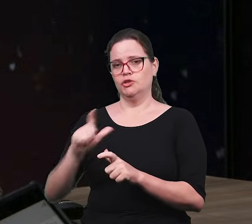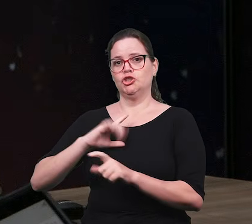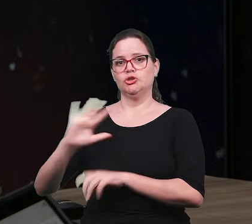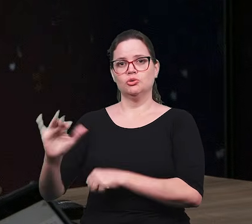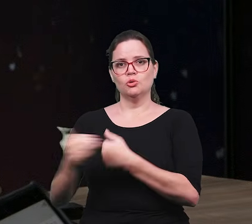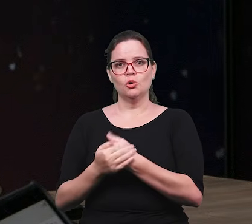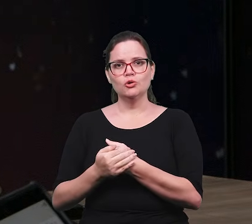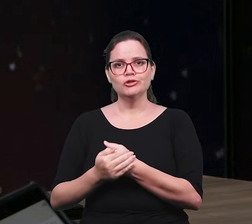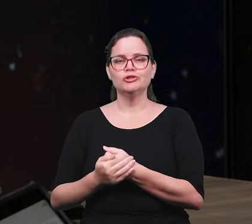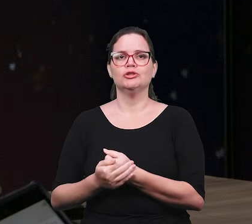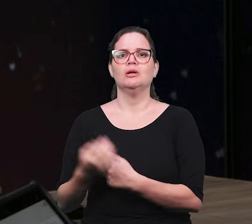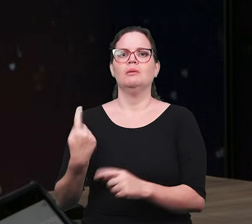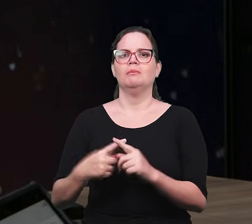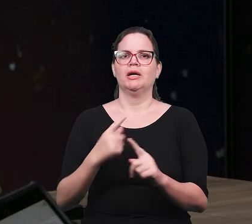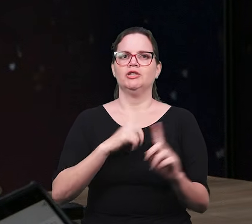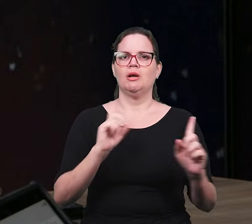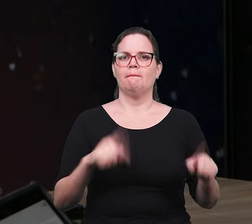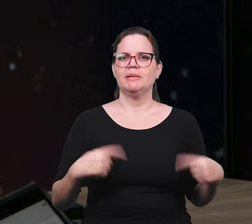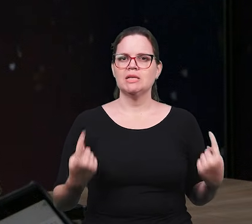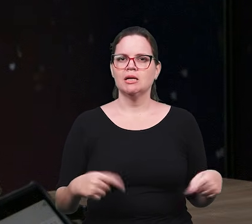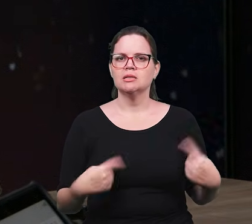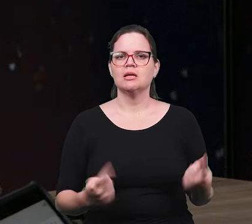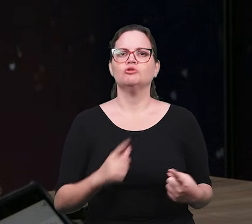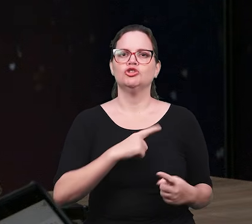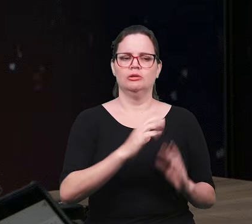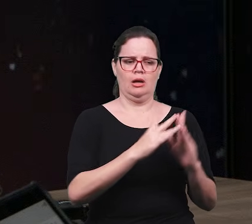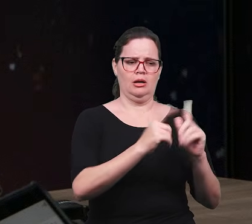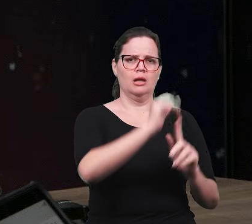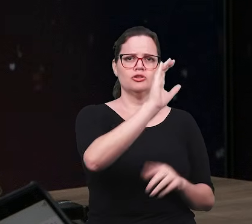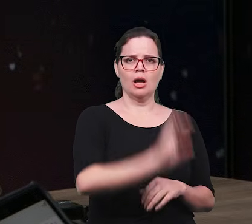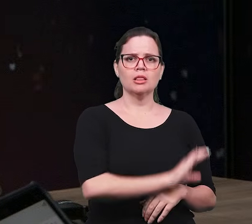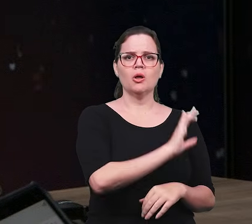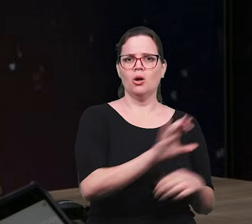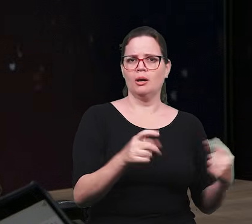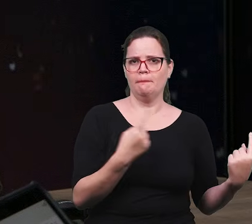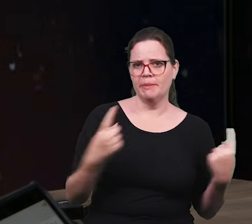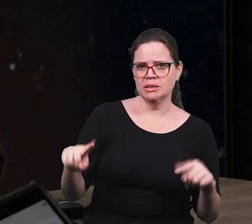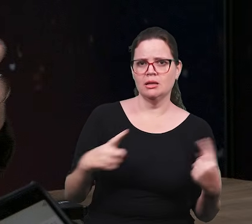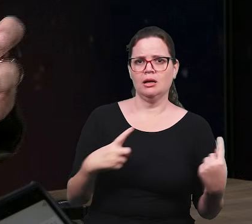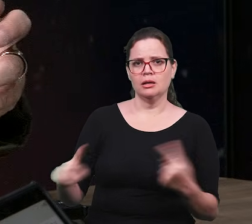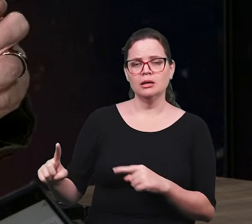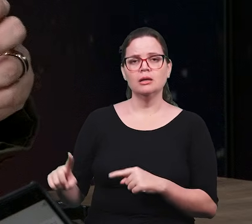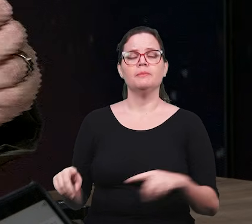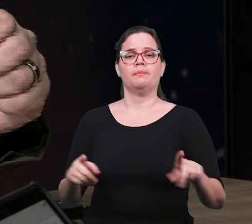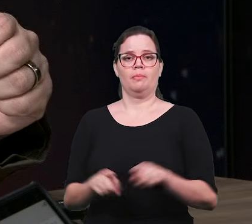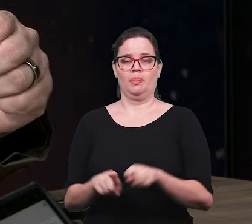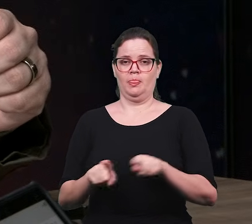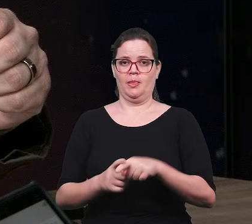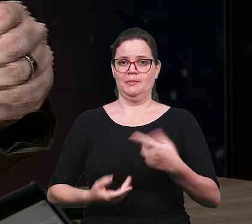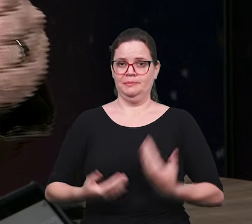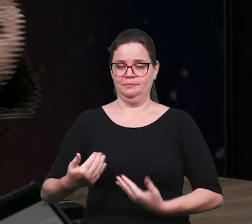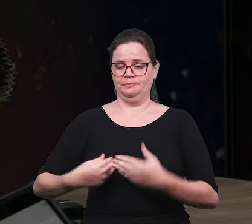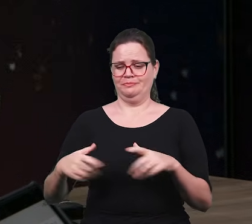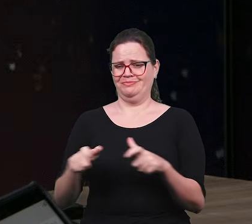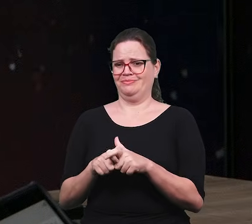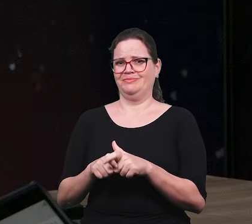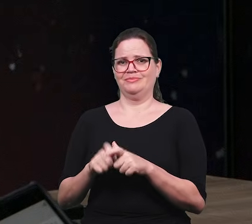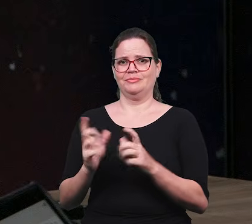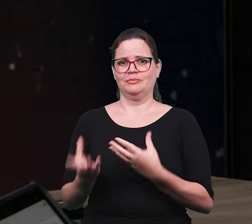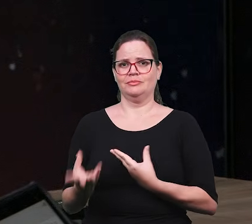escondidos por conta das perseguições da igreja da época, muitas vezes os servos tendo a sua fé cada vez